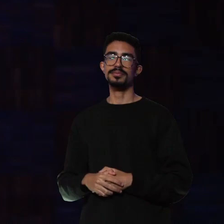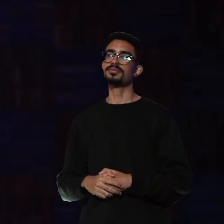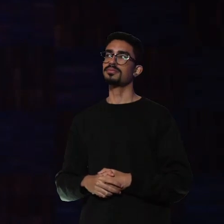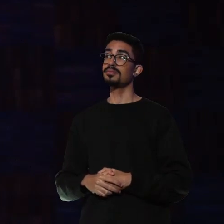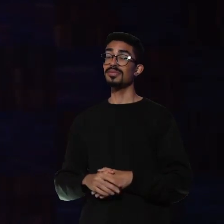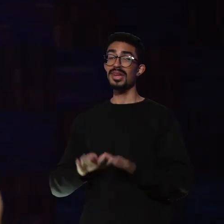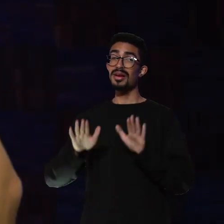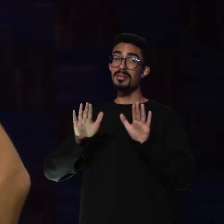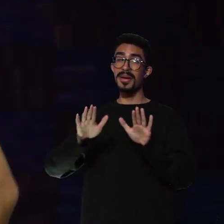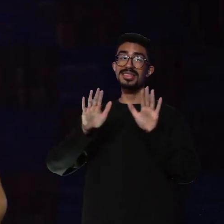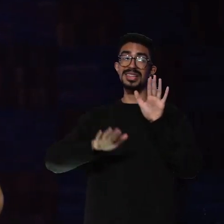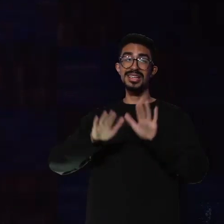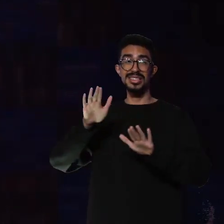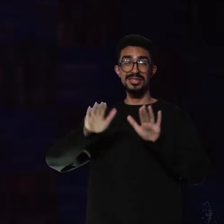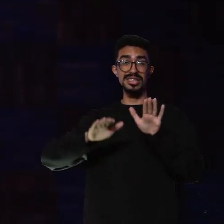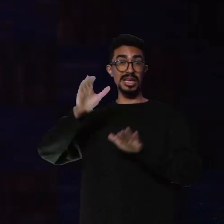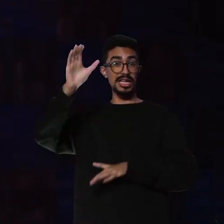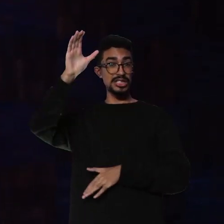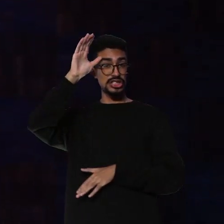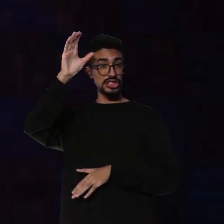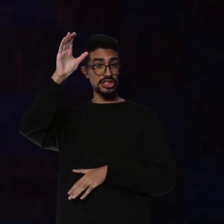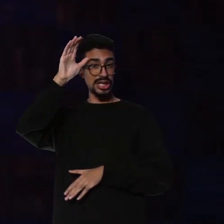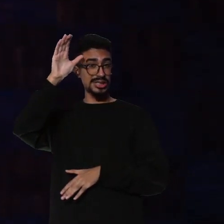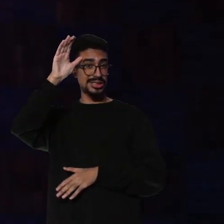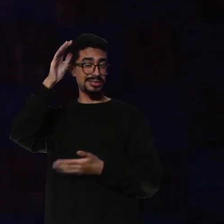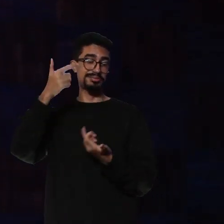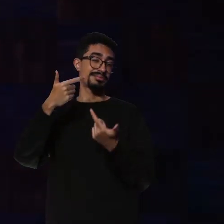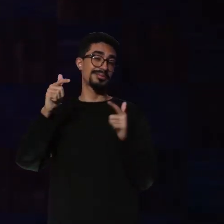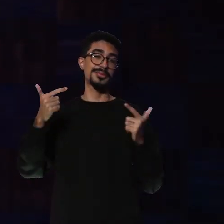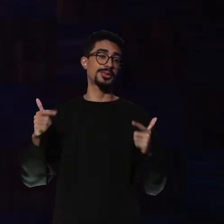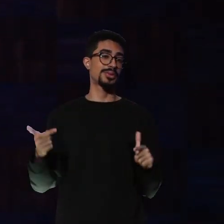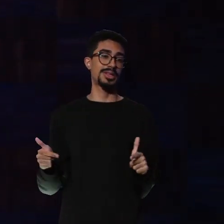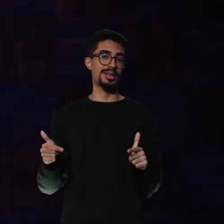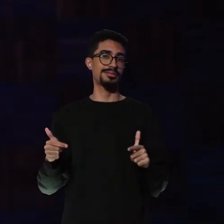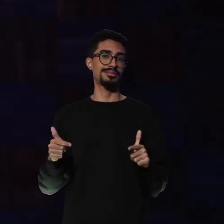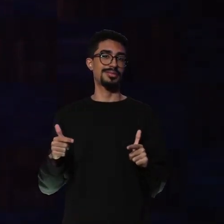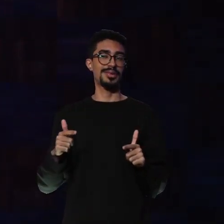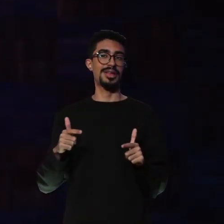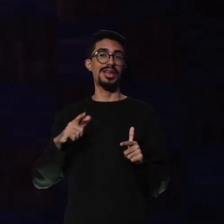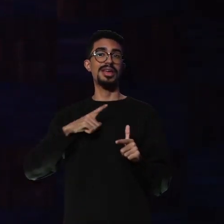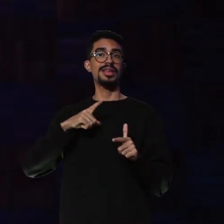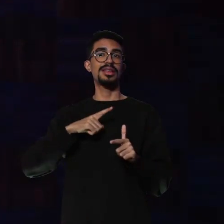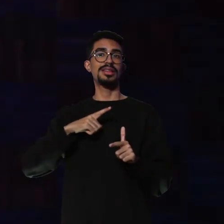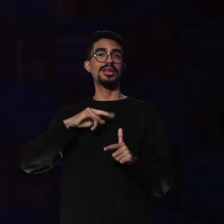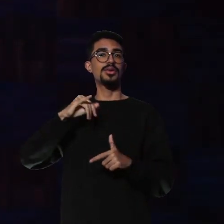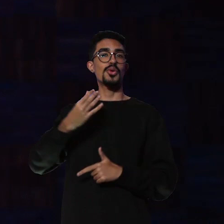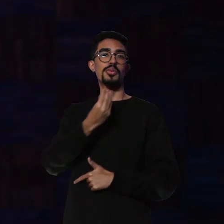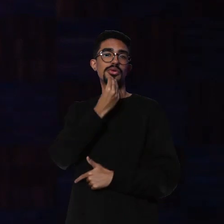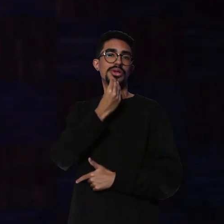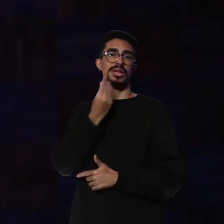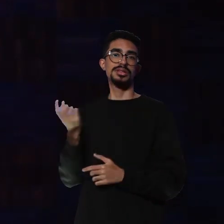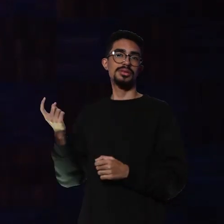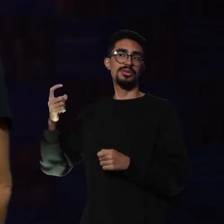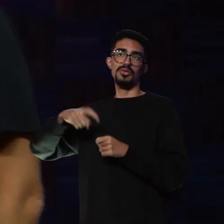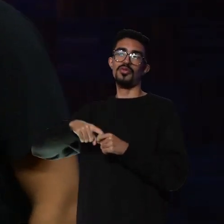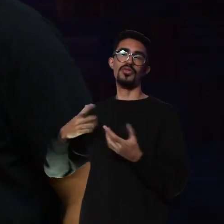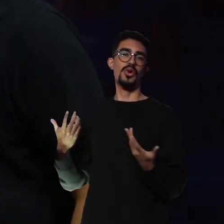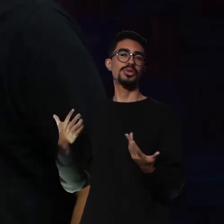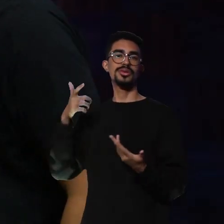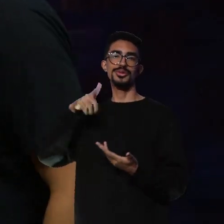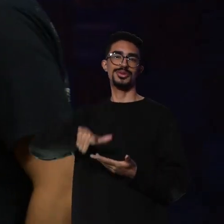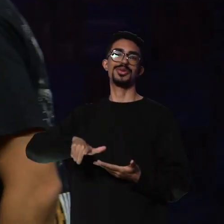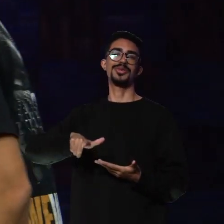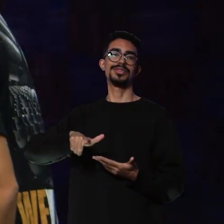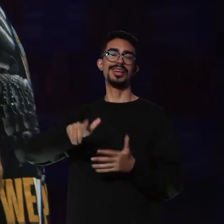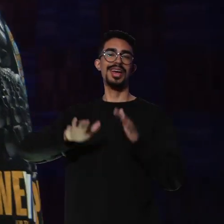essa mesma chance. Algumas oportunidades não voltam mais a bater a nossa porta. Nem sempre Deus